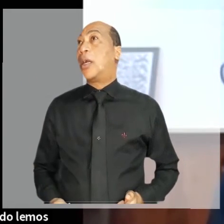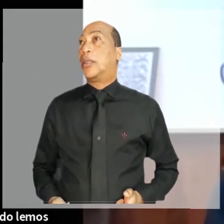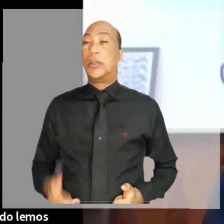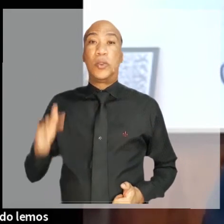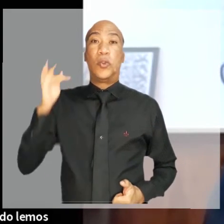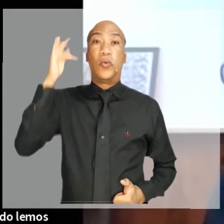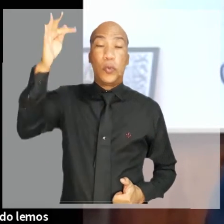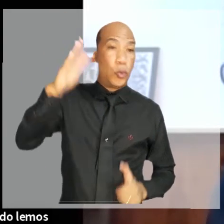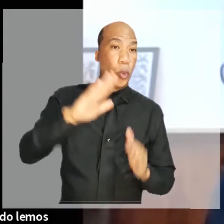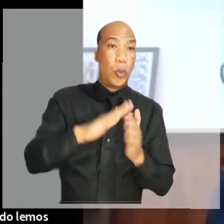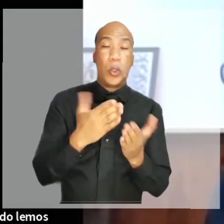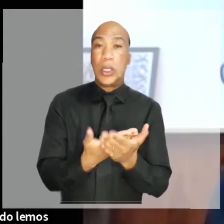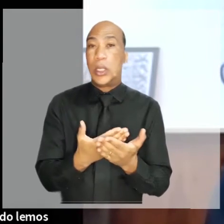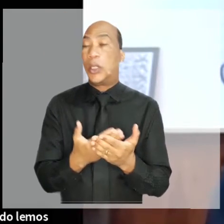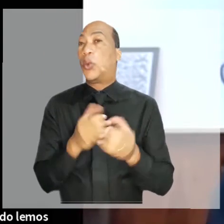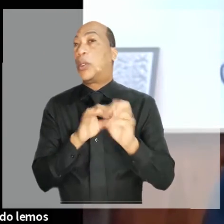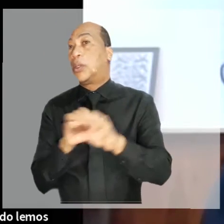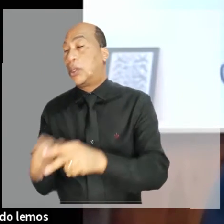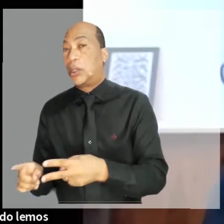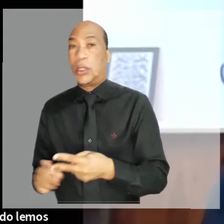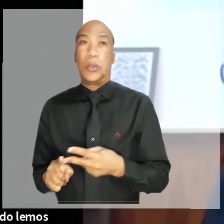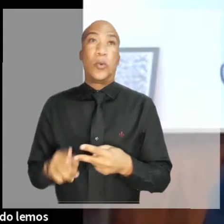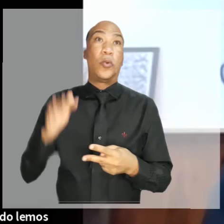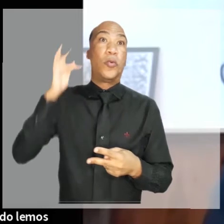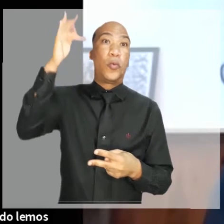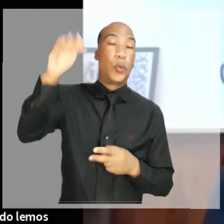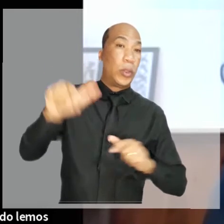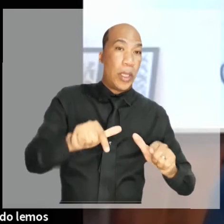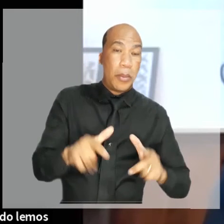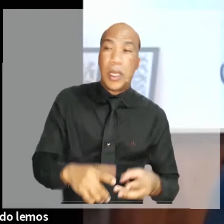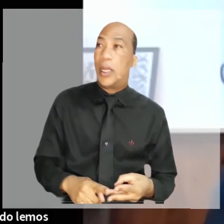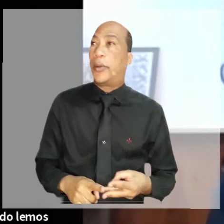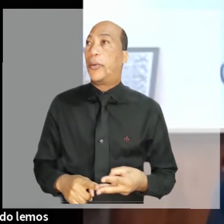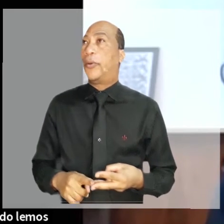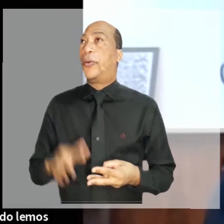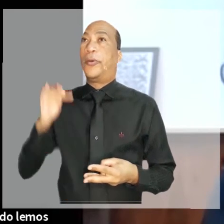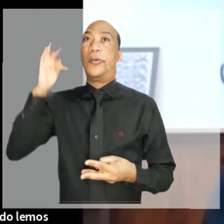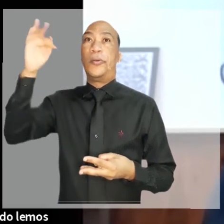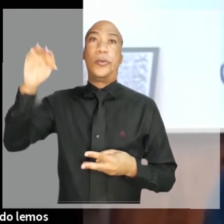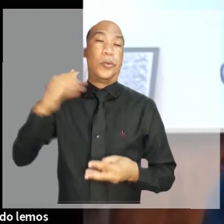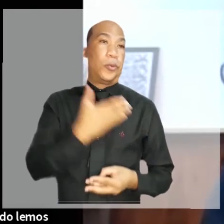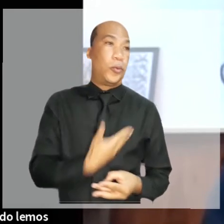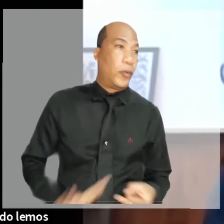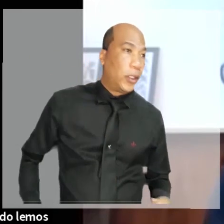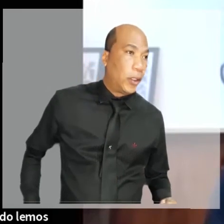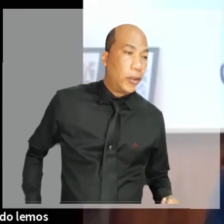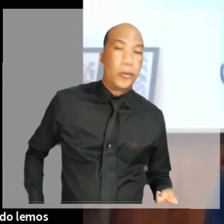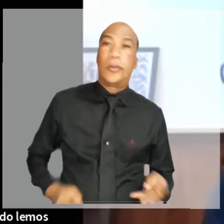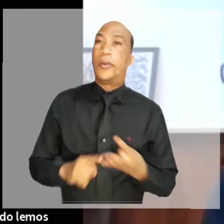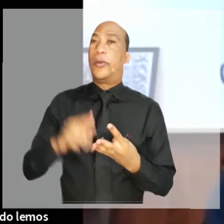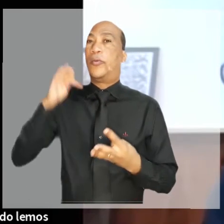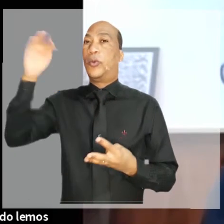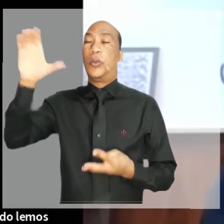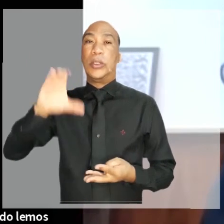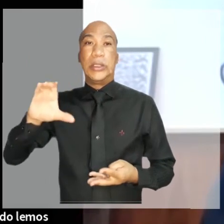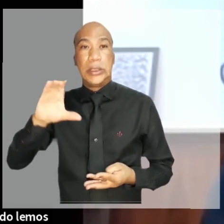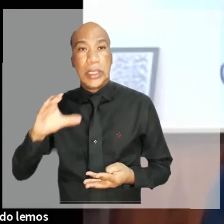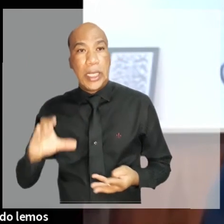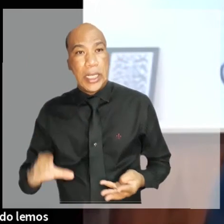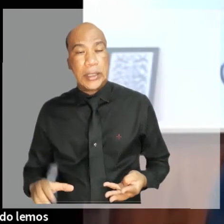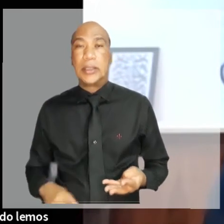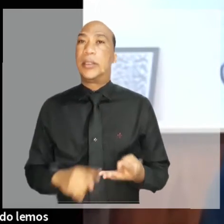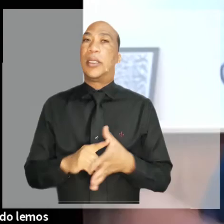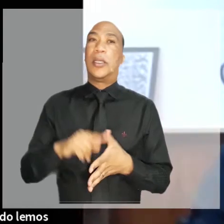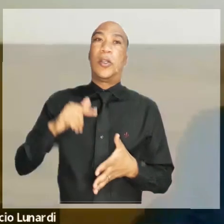ciência, futuro da sociedade, questões como desigualdade social, uso de inteligência artificial,